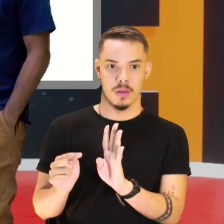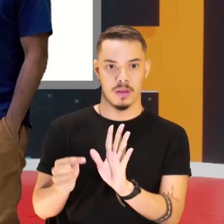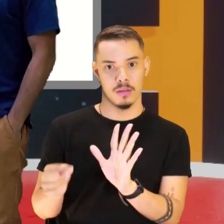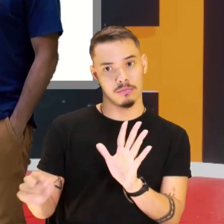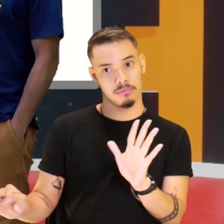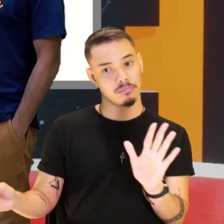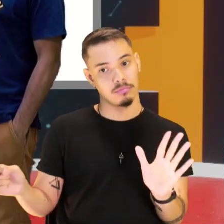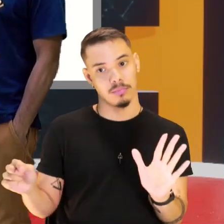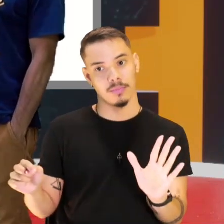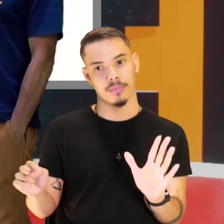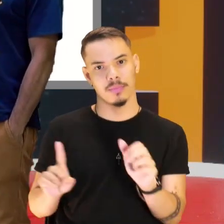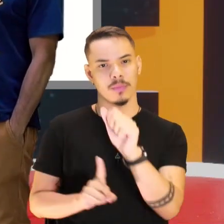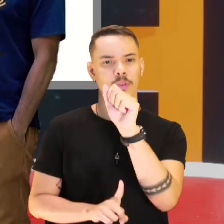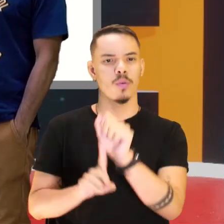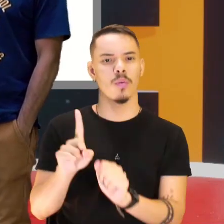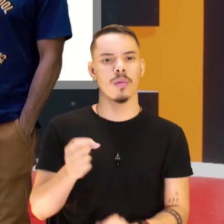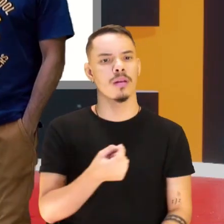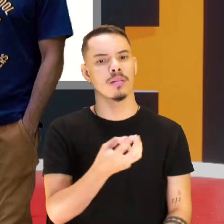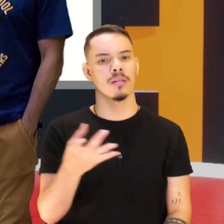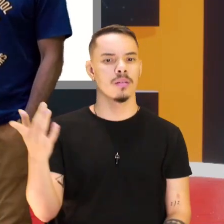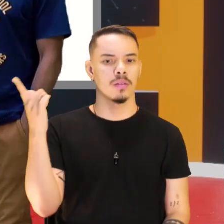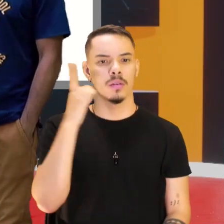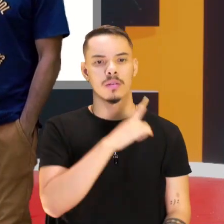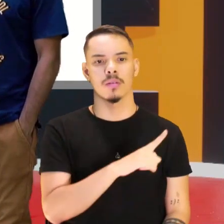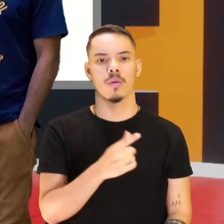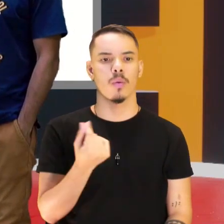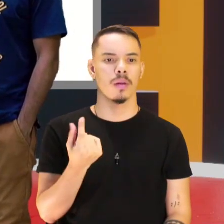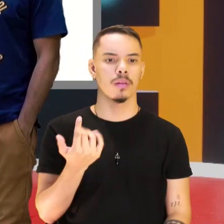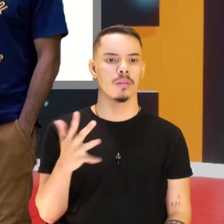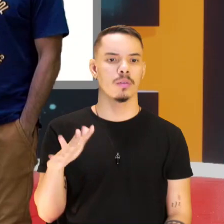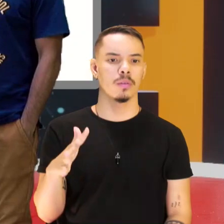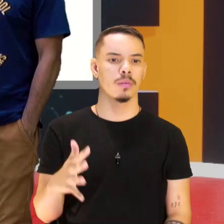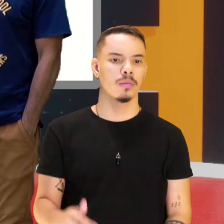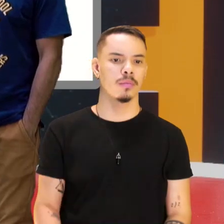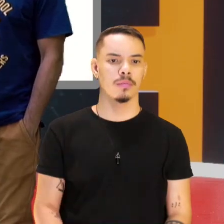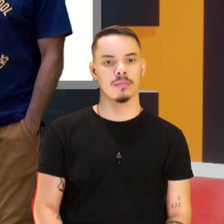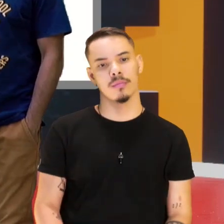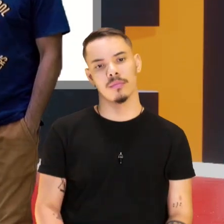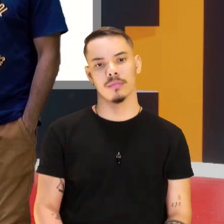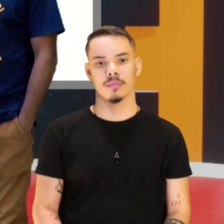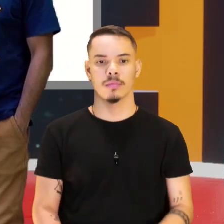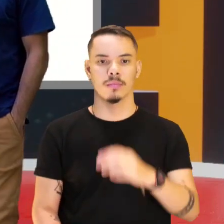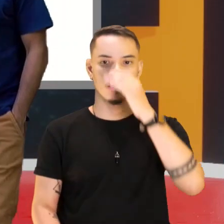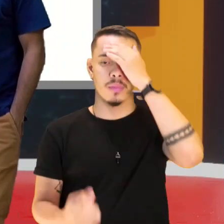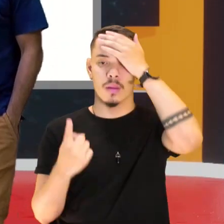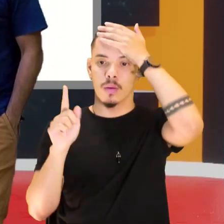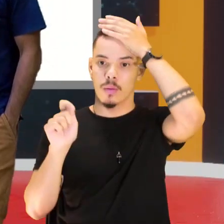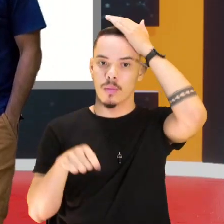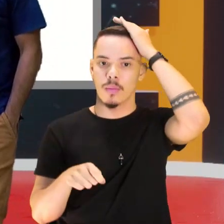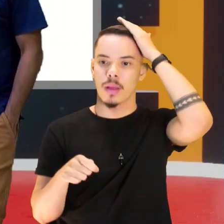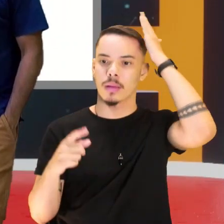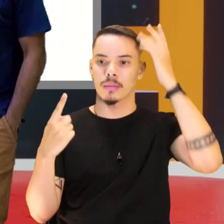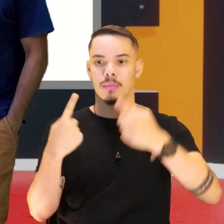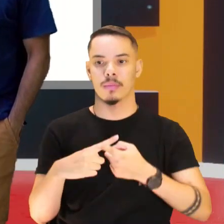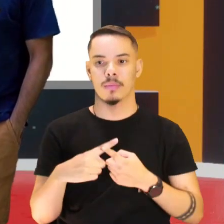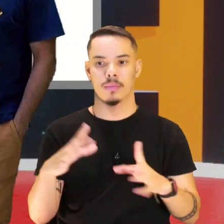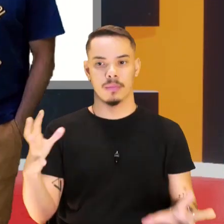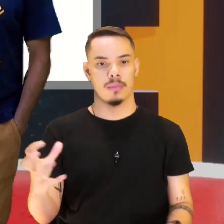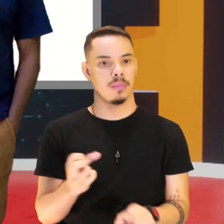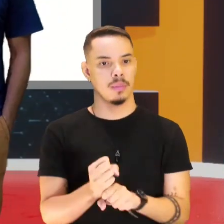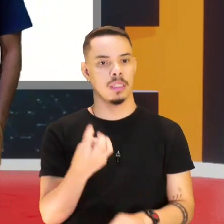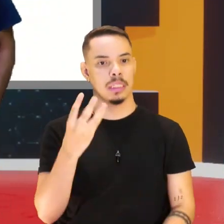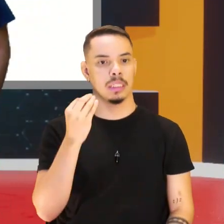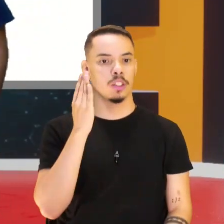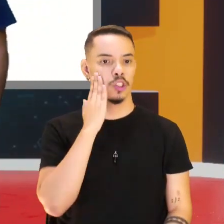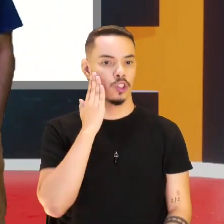ruim, não. E um mês, será que ele conseguiu guardar quanto? O mês a gente contabiliza um mês de 30 dias, quando a gente está